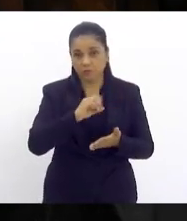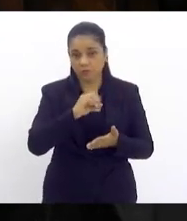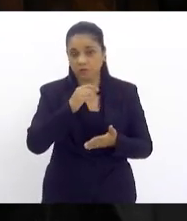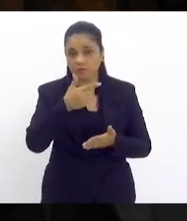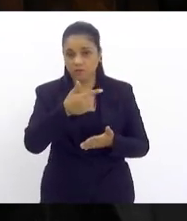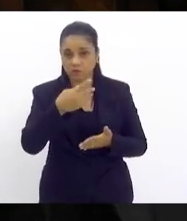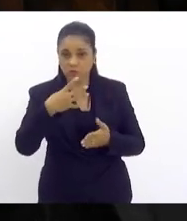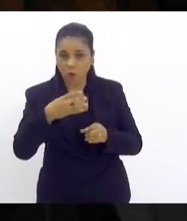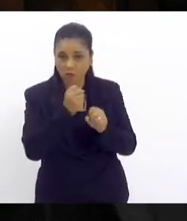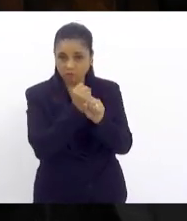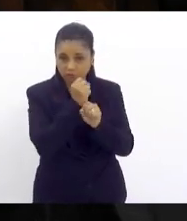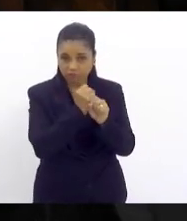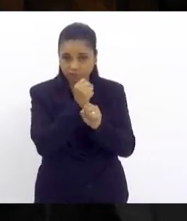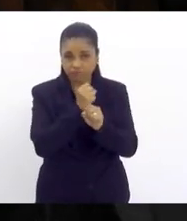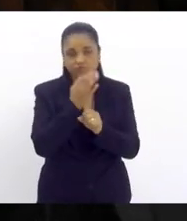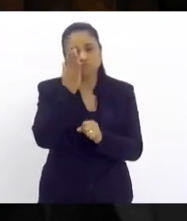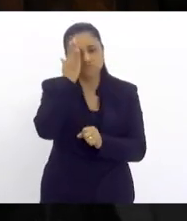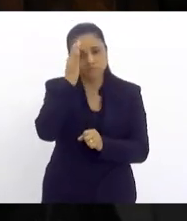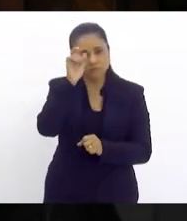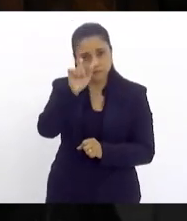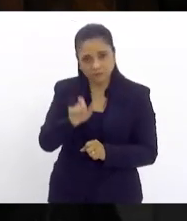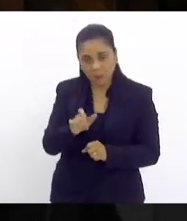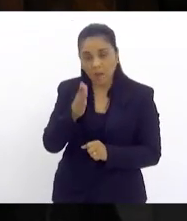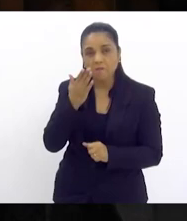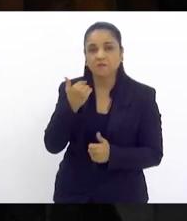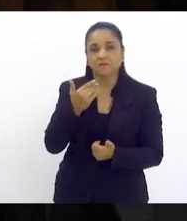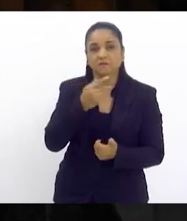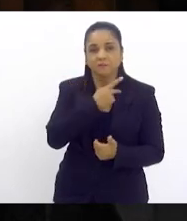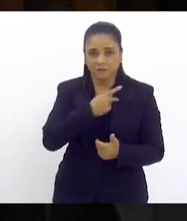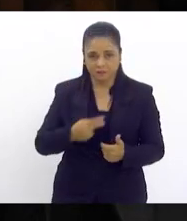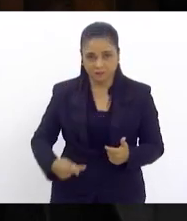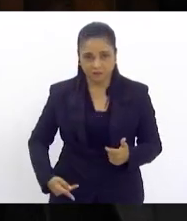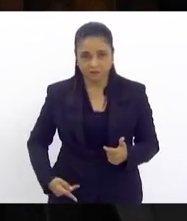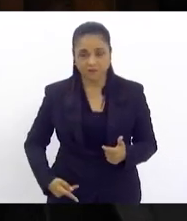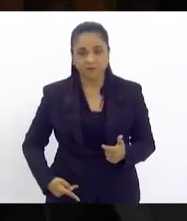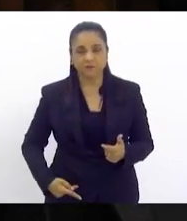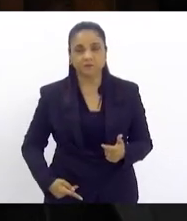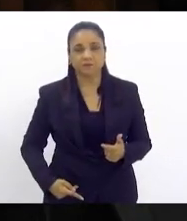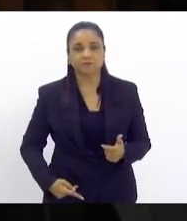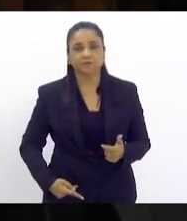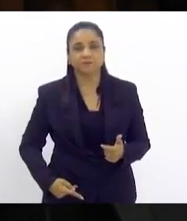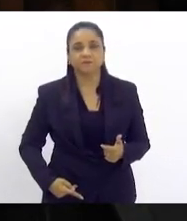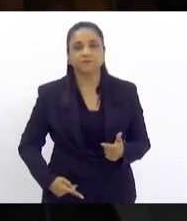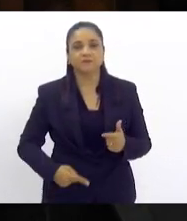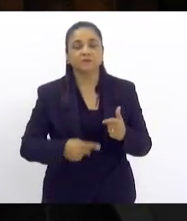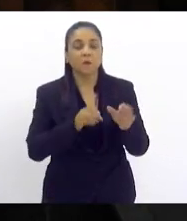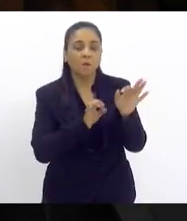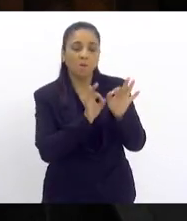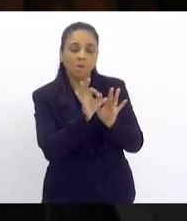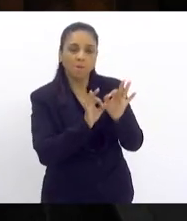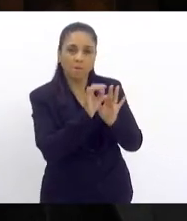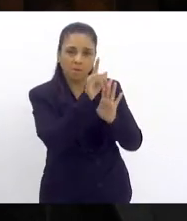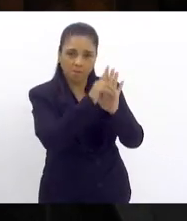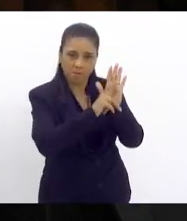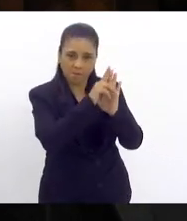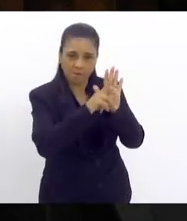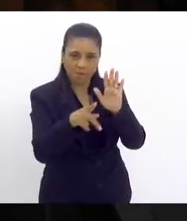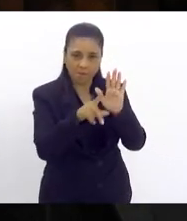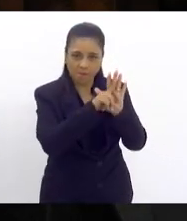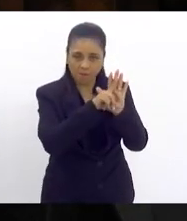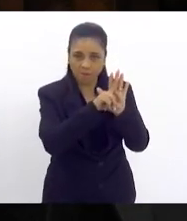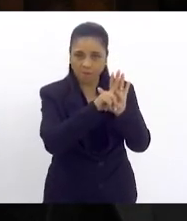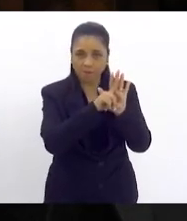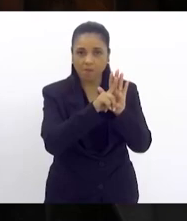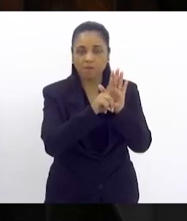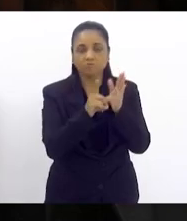bem Vossa Excelência, o projeto de lei da diretriz orçamentária apresenta